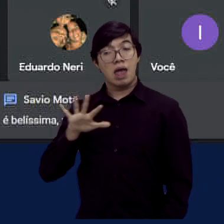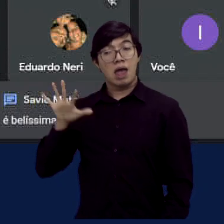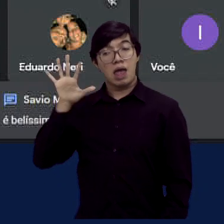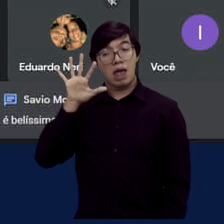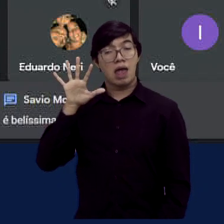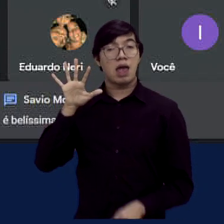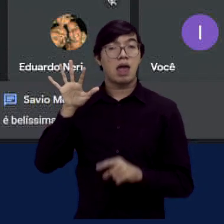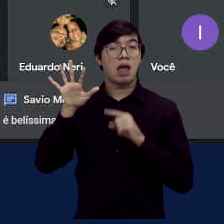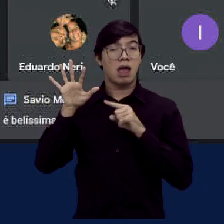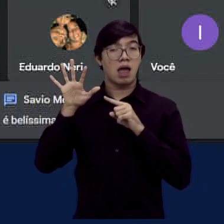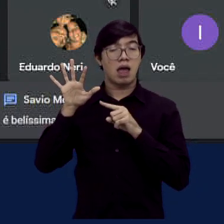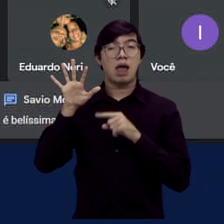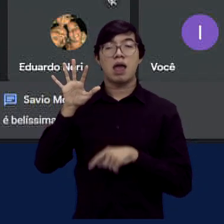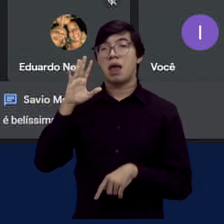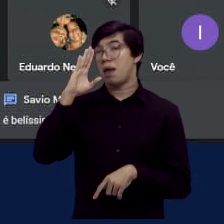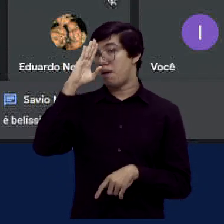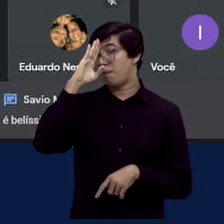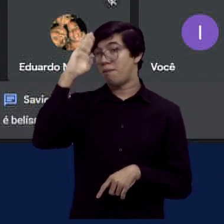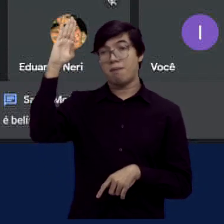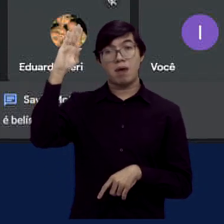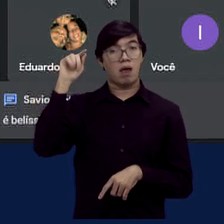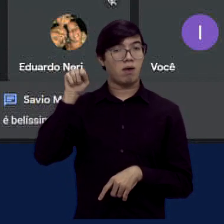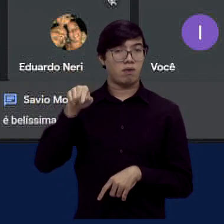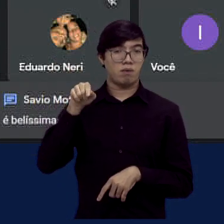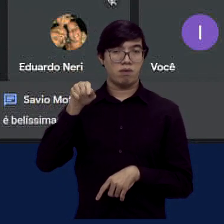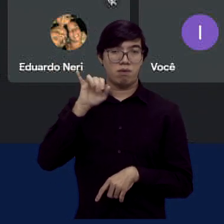é suplementar, está sempre acima.